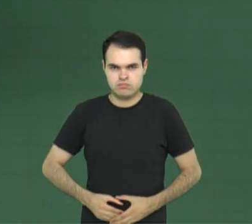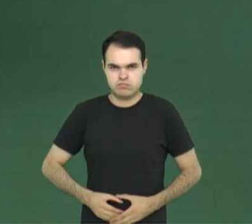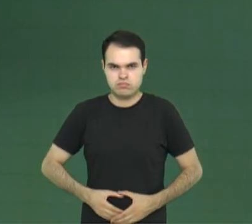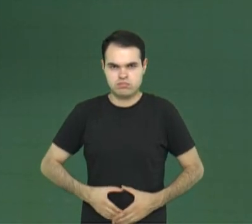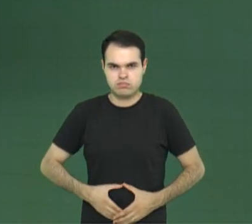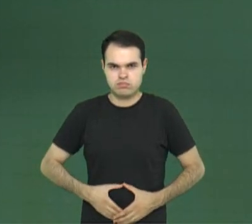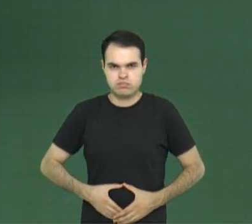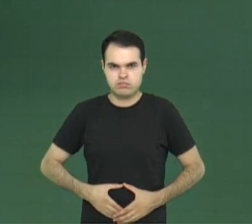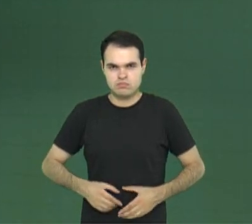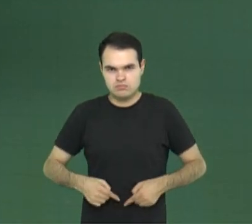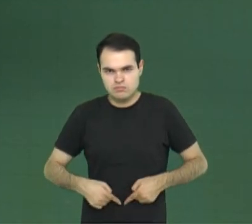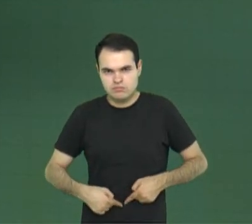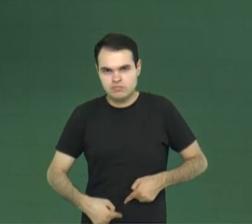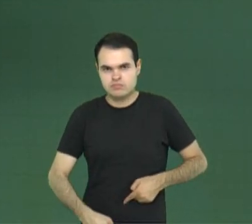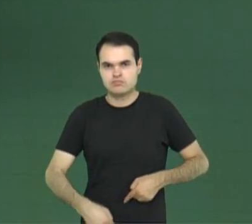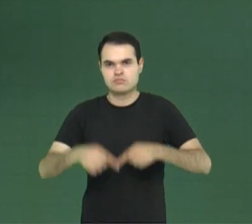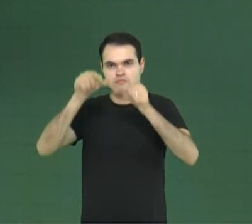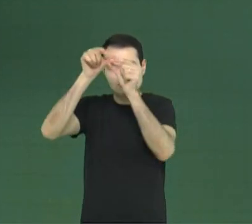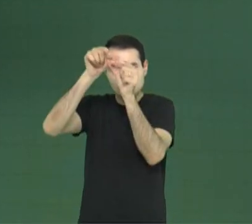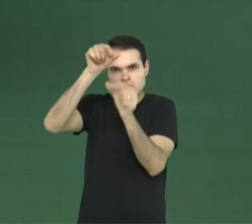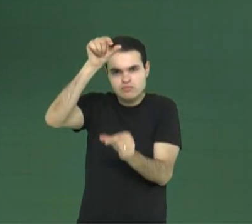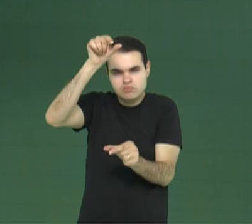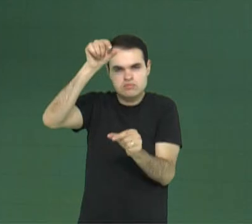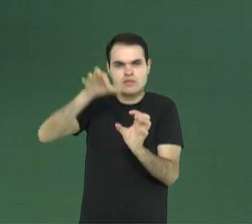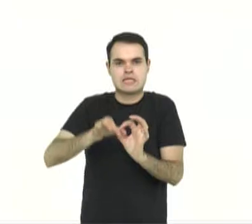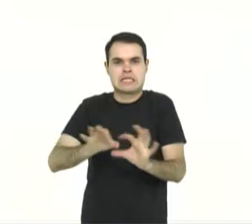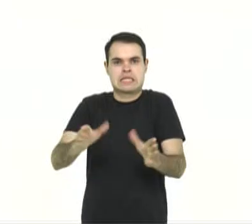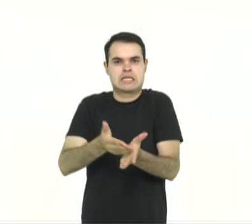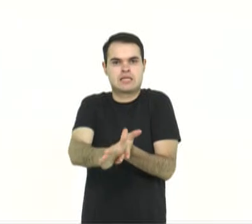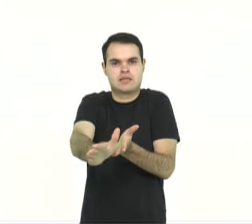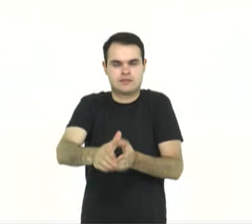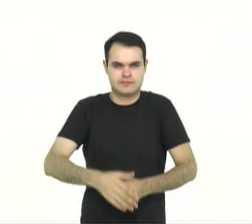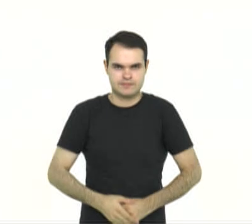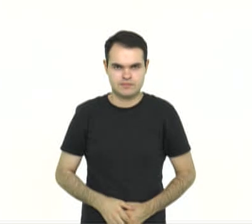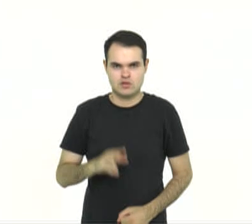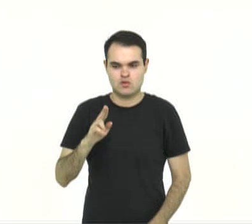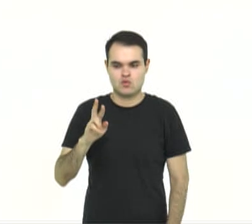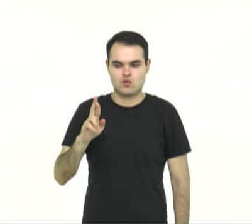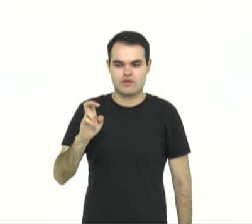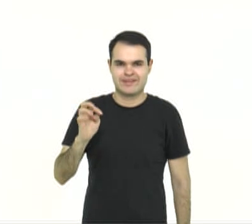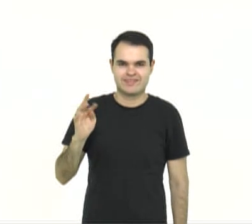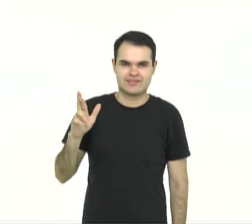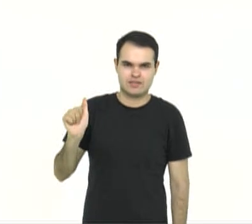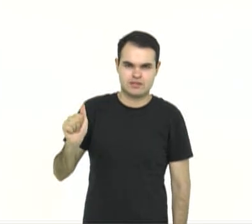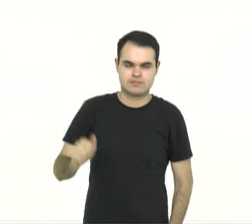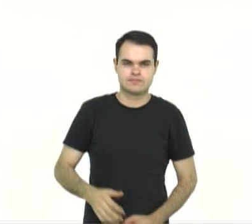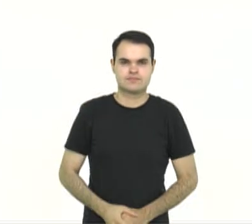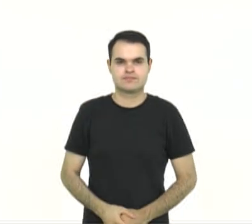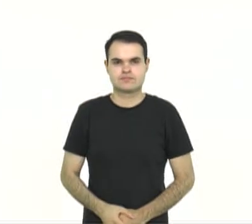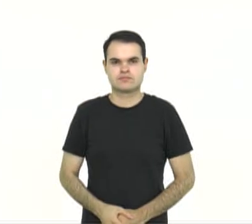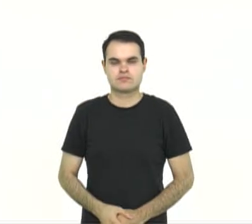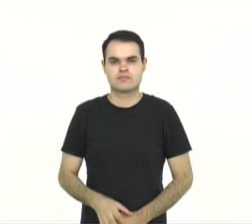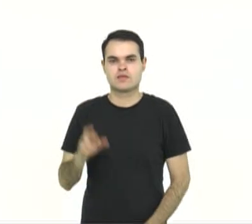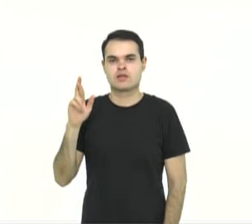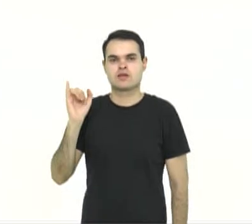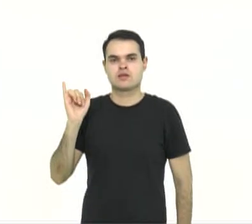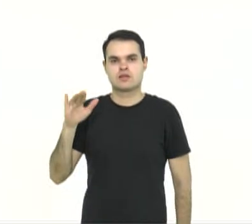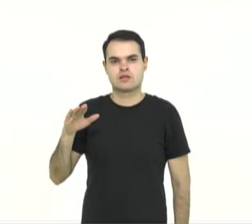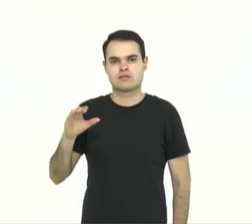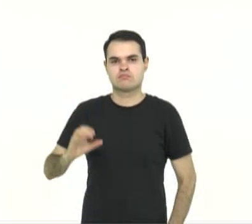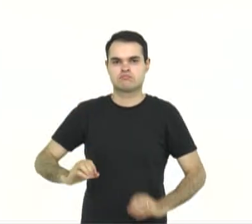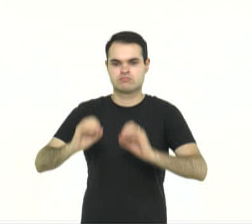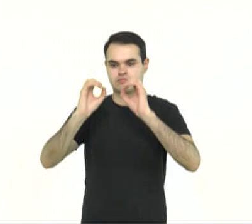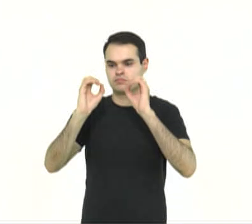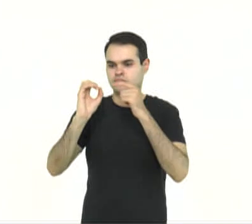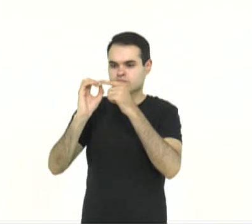uretra. Tá? Então, essas são as principais partes que a gente vai estar trabalhando no sistema urinário. Tá? Os rins, eles têm como